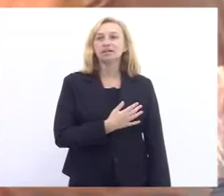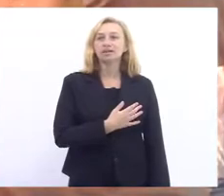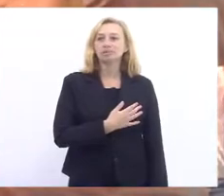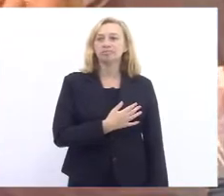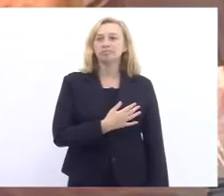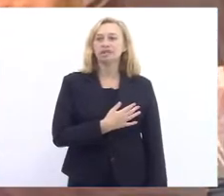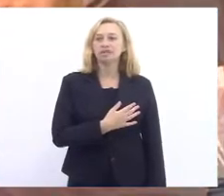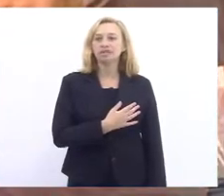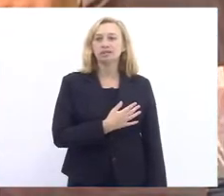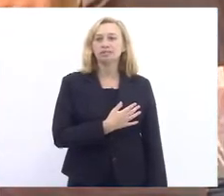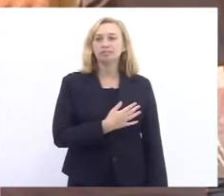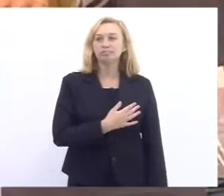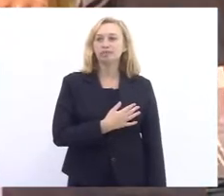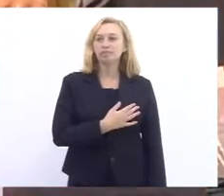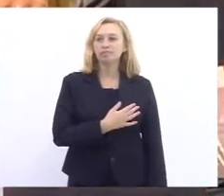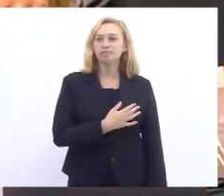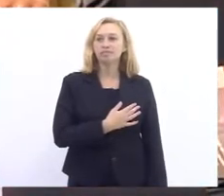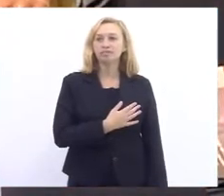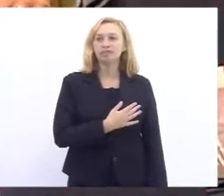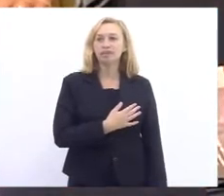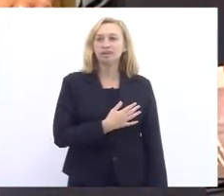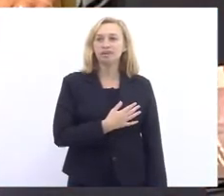E aí